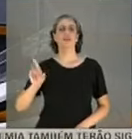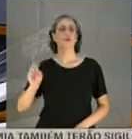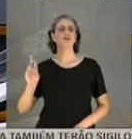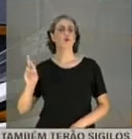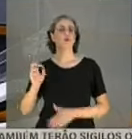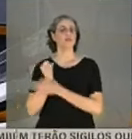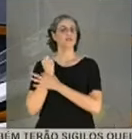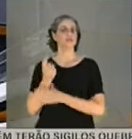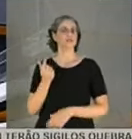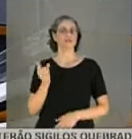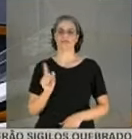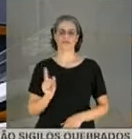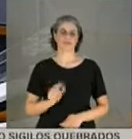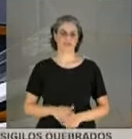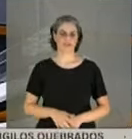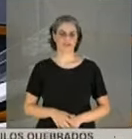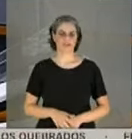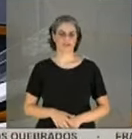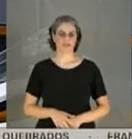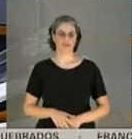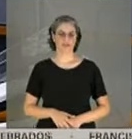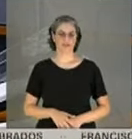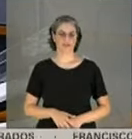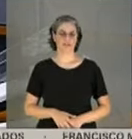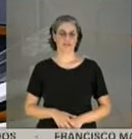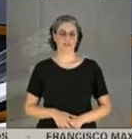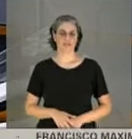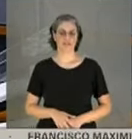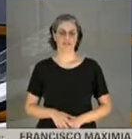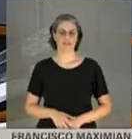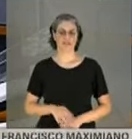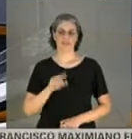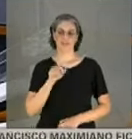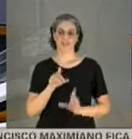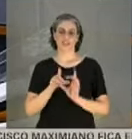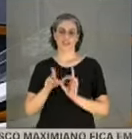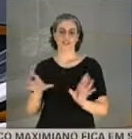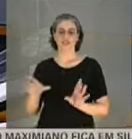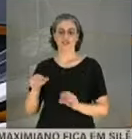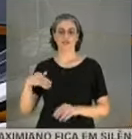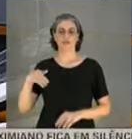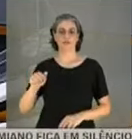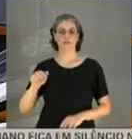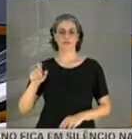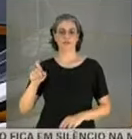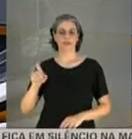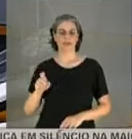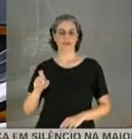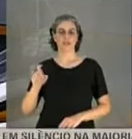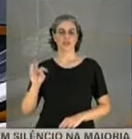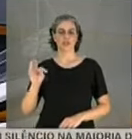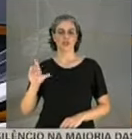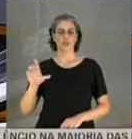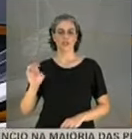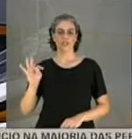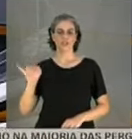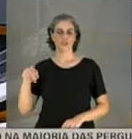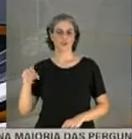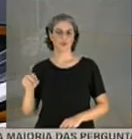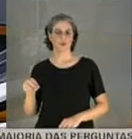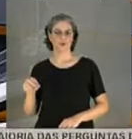que tinha permissão do livre trânsito do senhor Marcos Tolentino. O senhor era o locatário desse apartamento. A